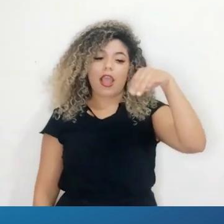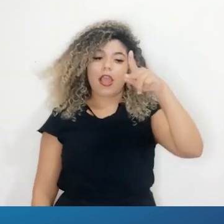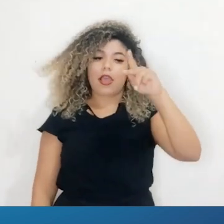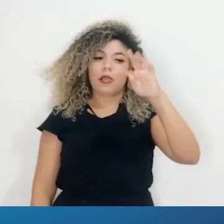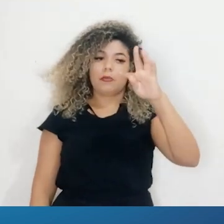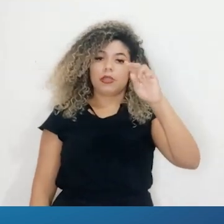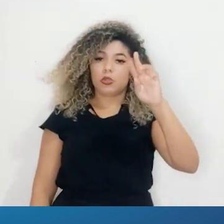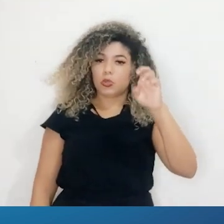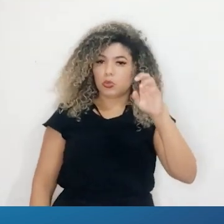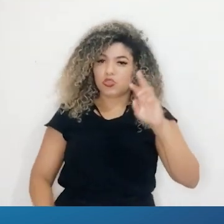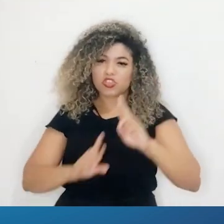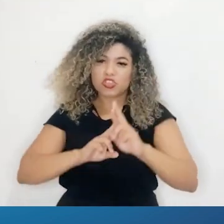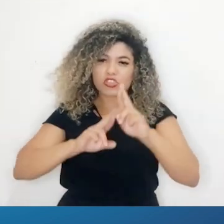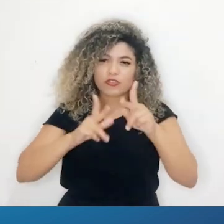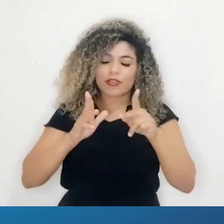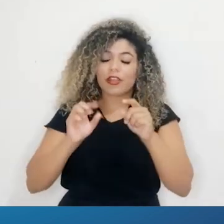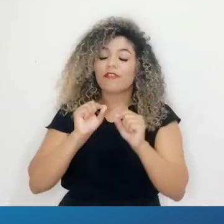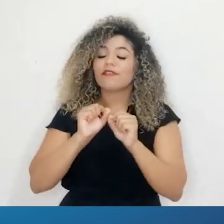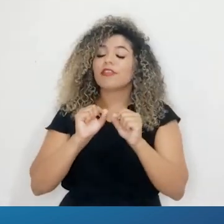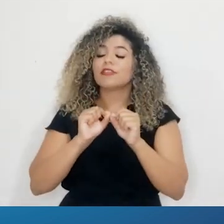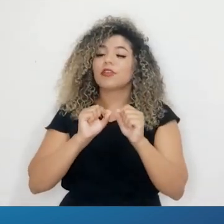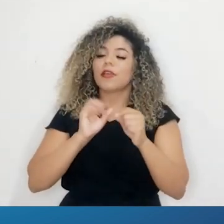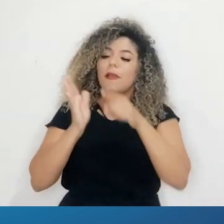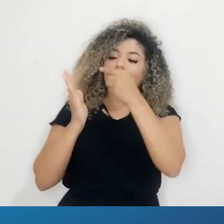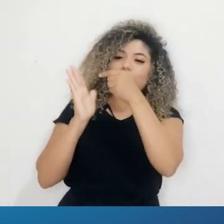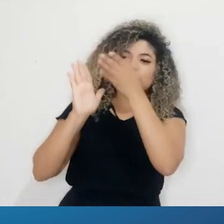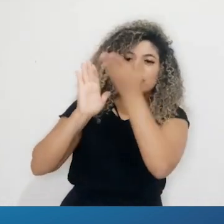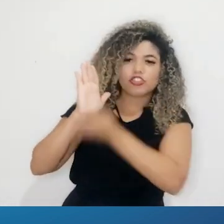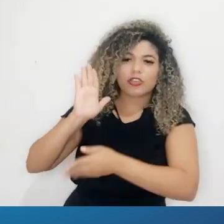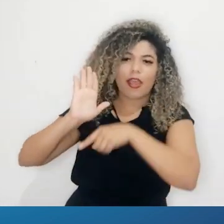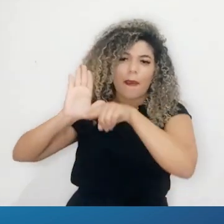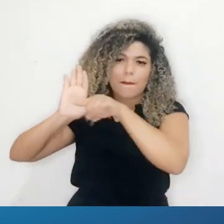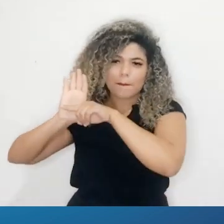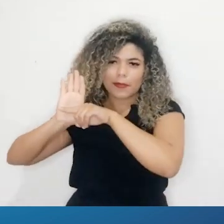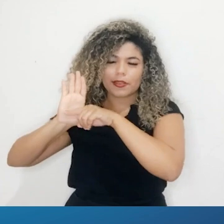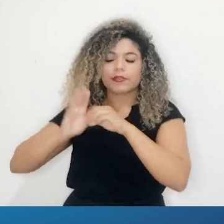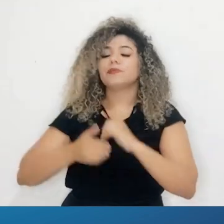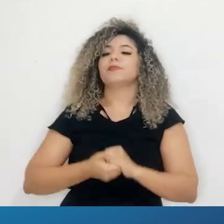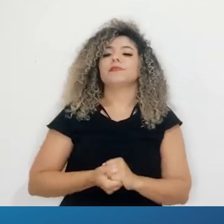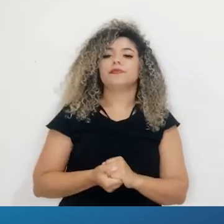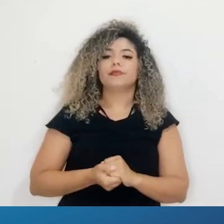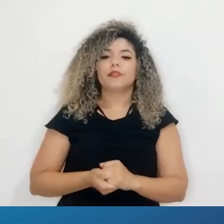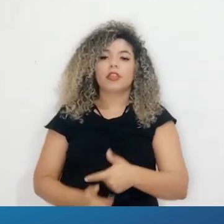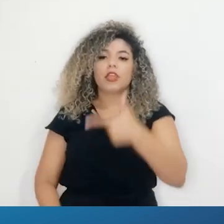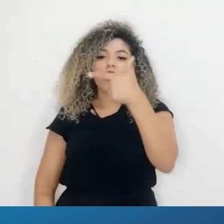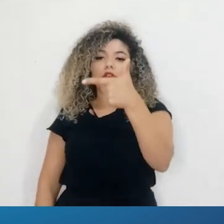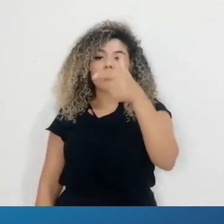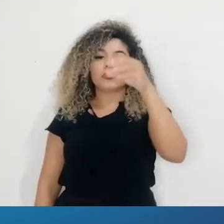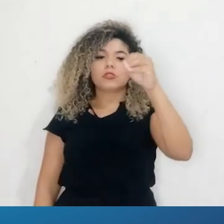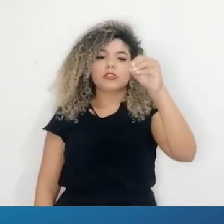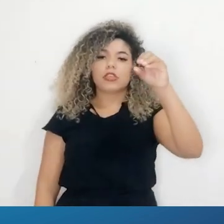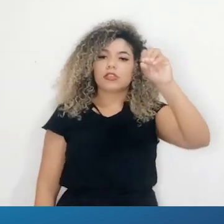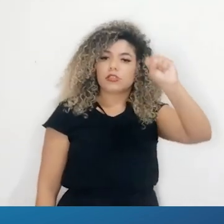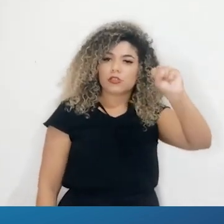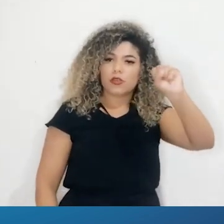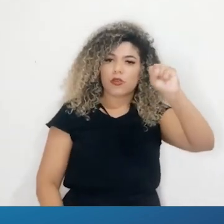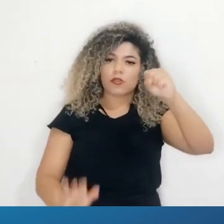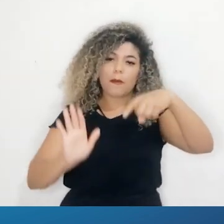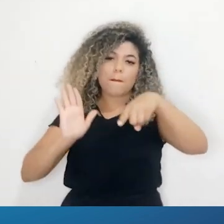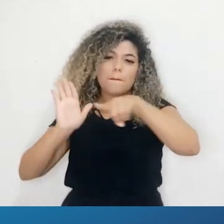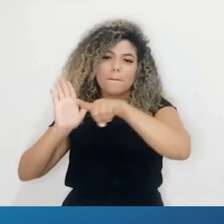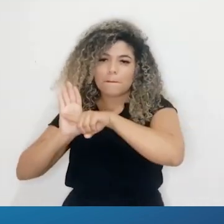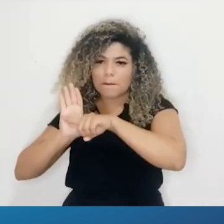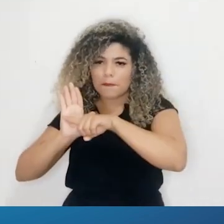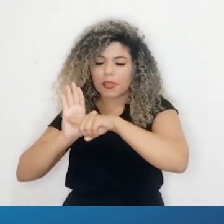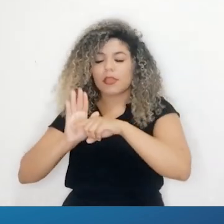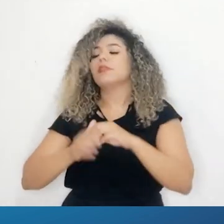fazer uma diferença uma subtração entre o maior e o menor teremos 208 amplitude